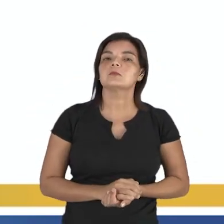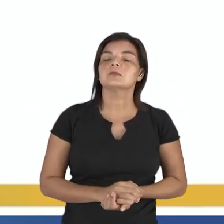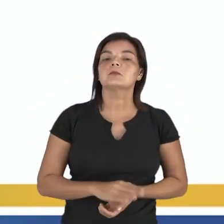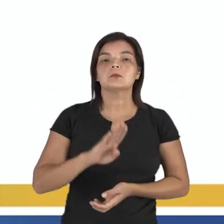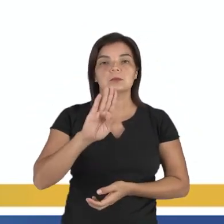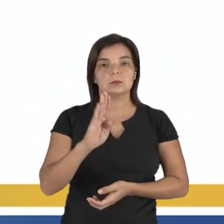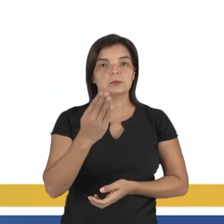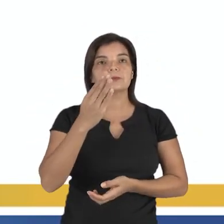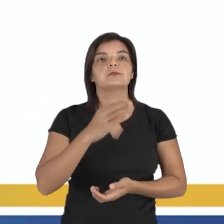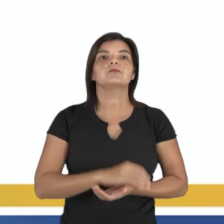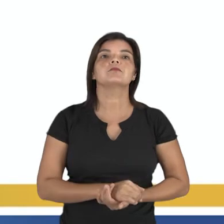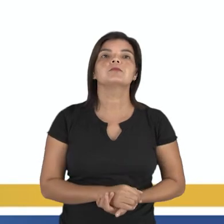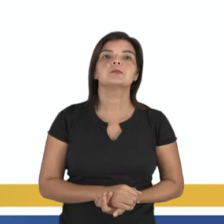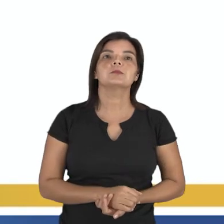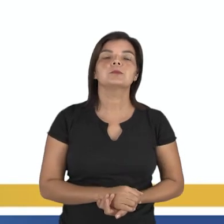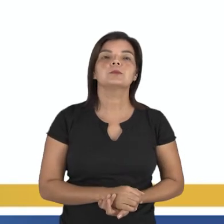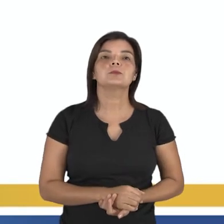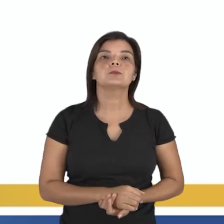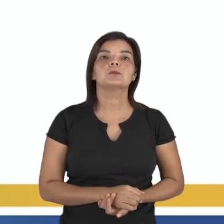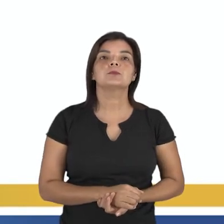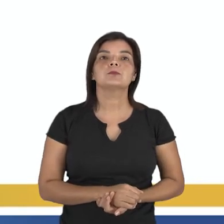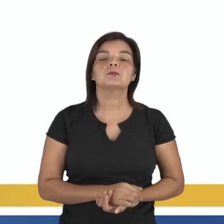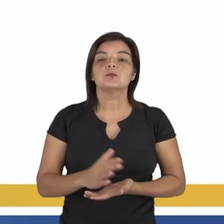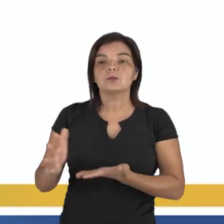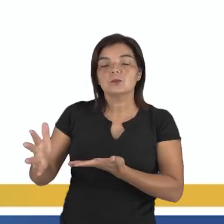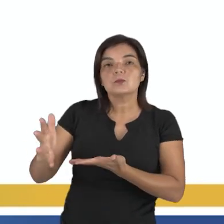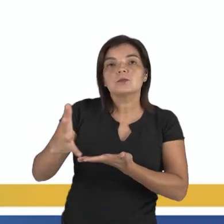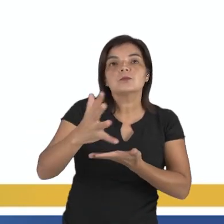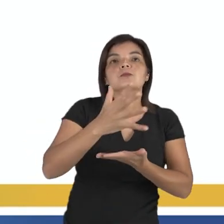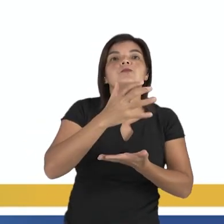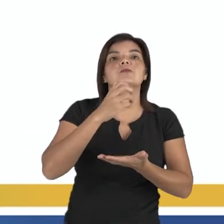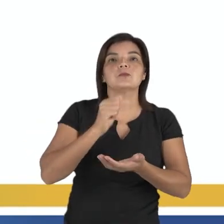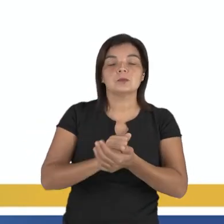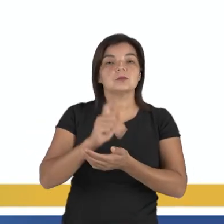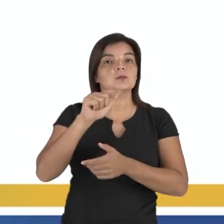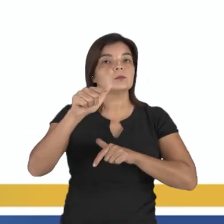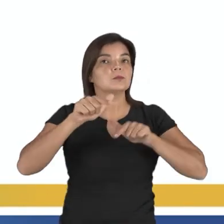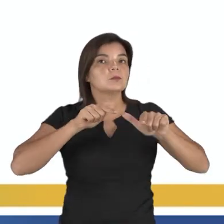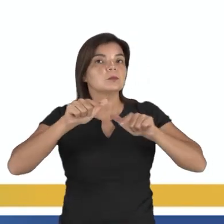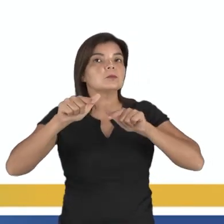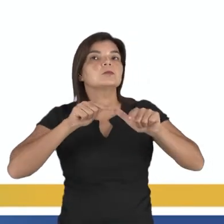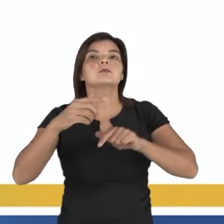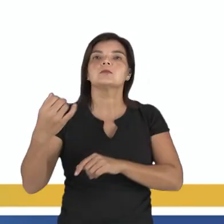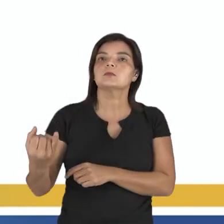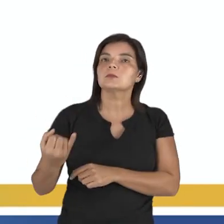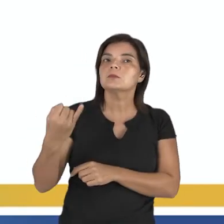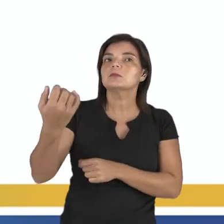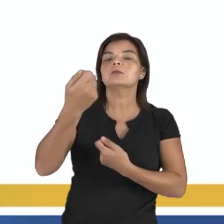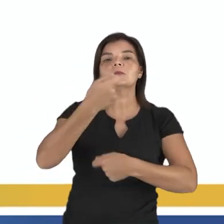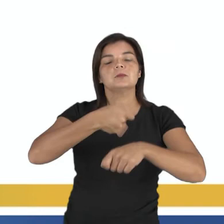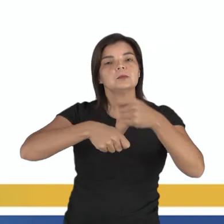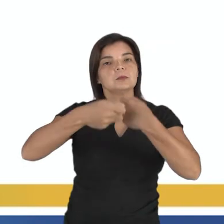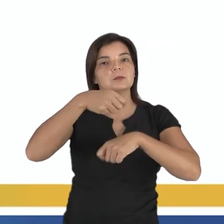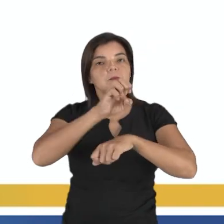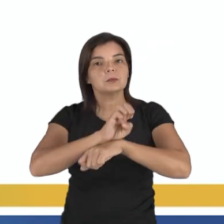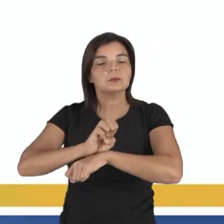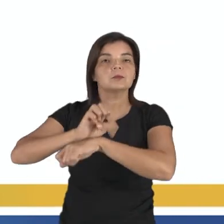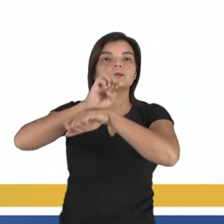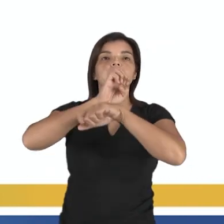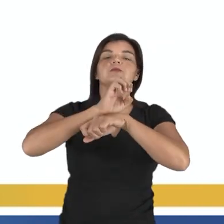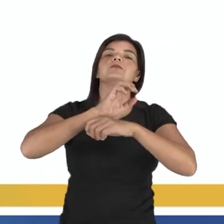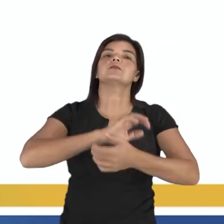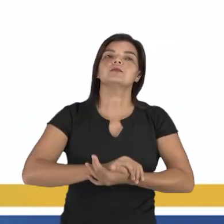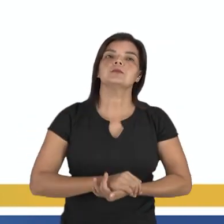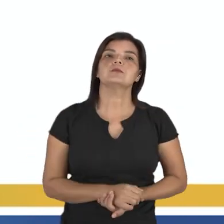essa alternativa é falsa. Segunda, o extrativismo vegetal é uma atividade de grande importância